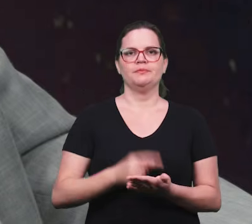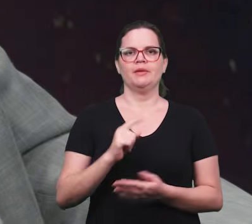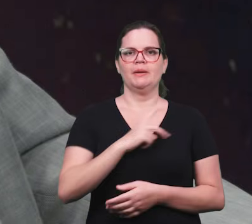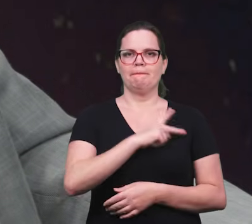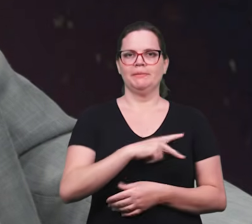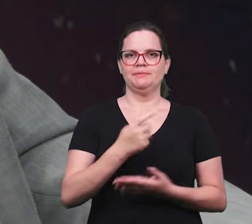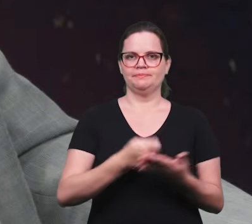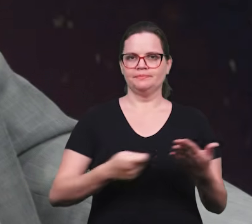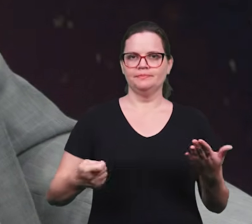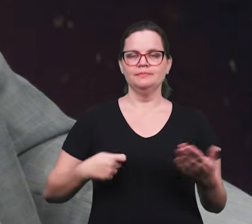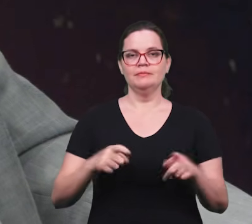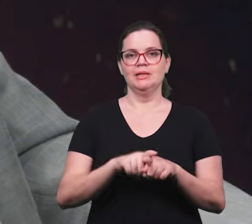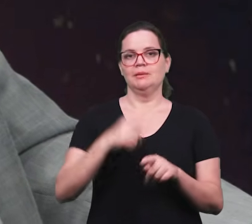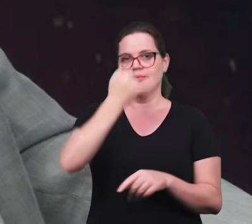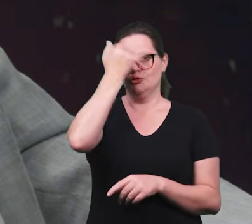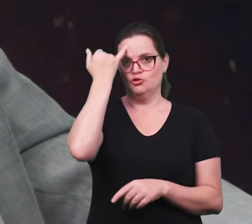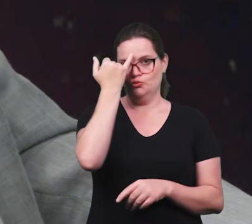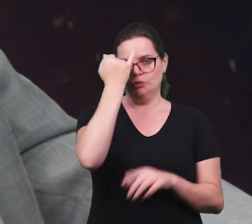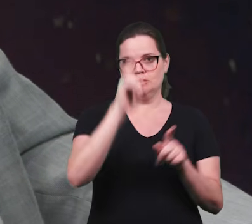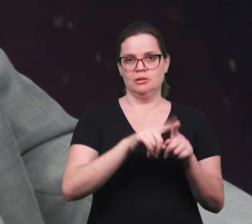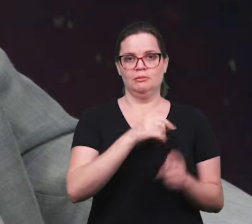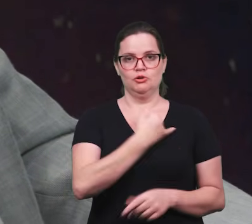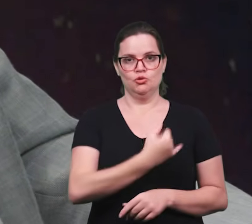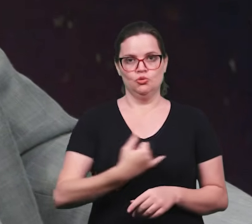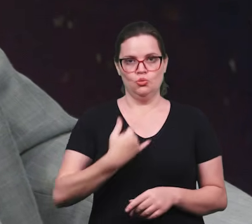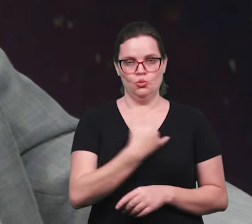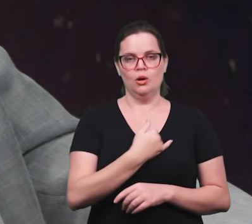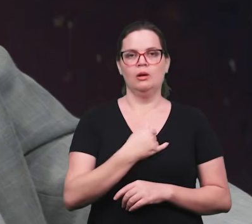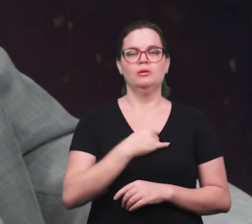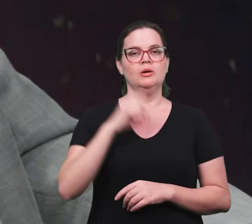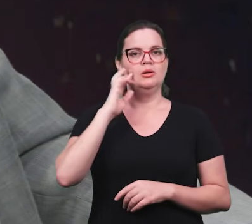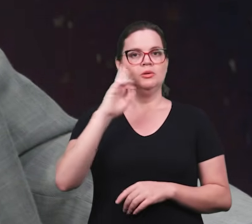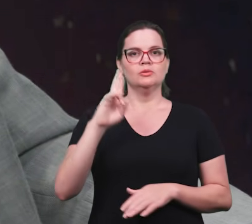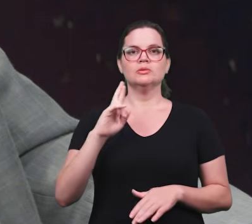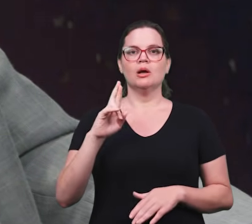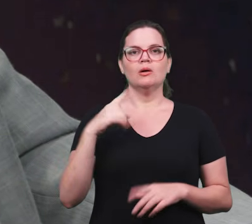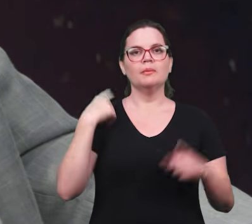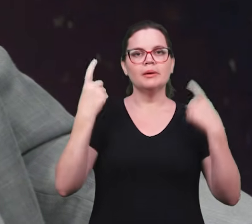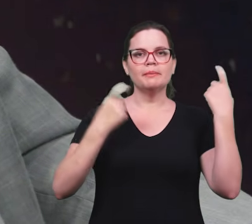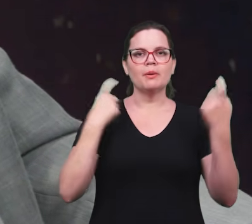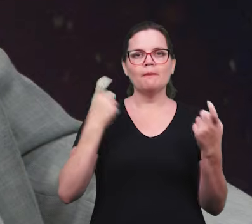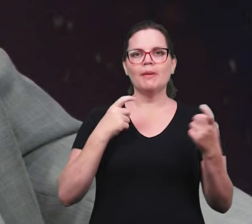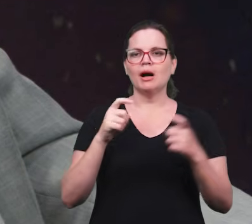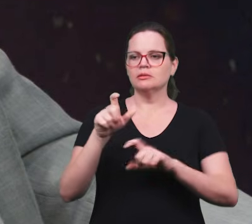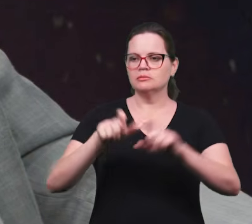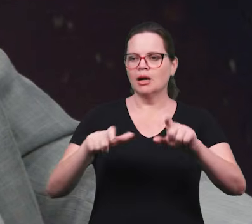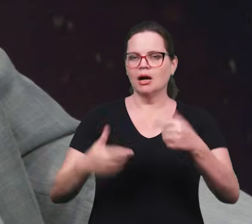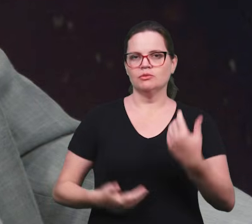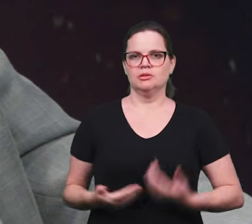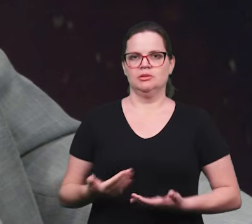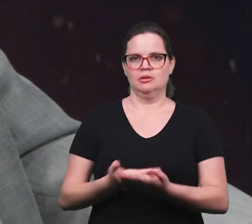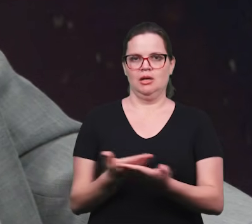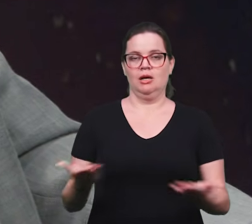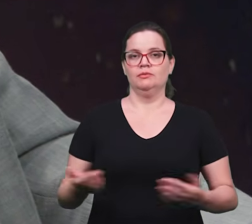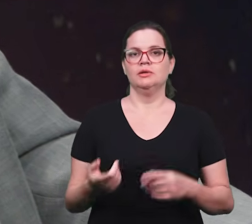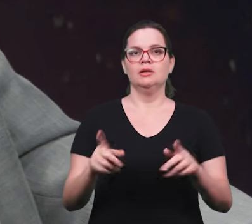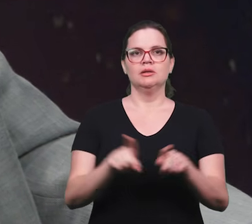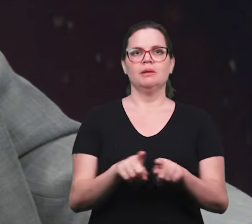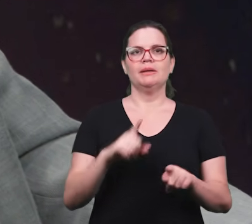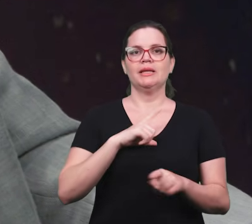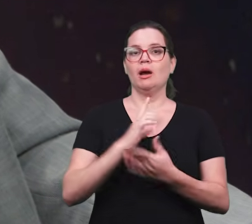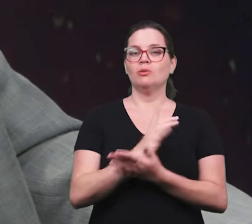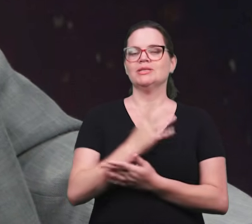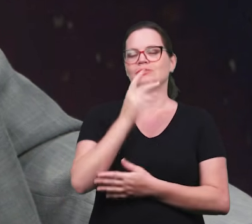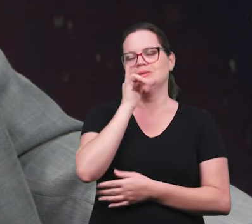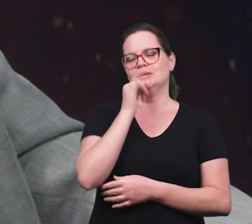Judas, as cartas de João, o Senhor também se preocupa com o servo específico. E aí Paulo vai escrever a Timóteo, fala assim, Timóteo, a